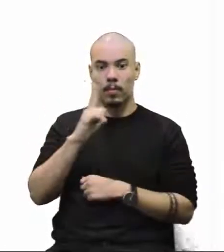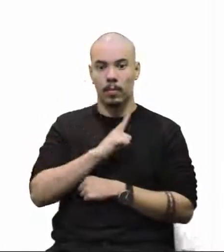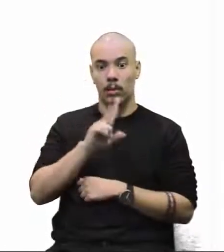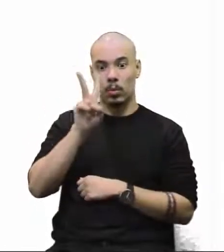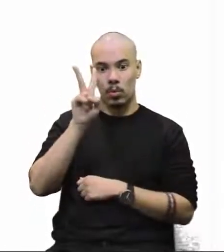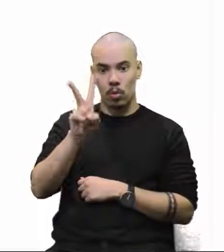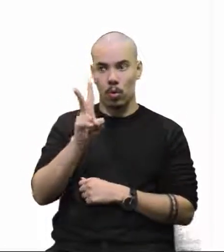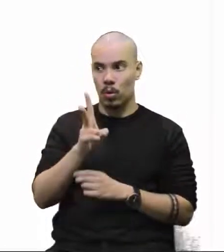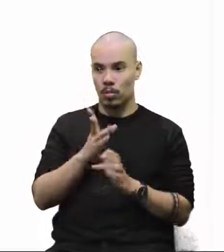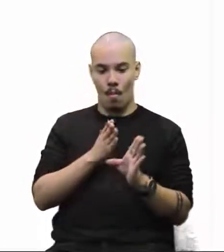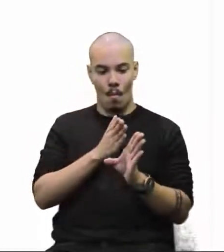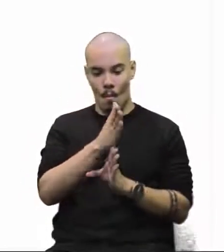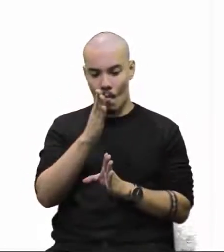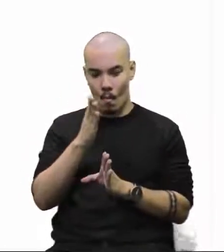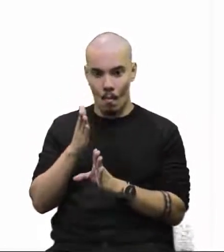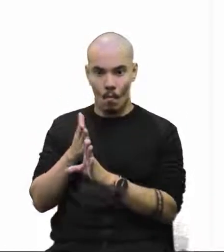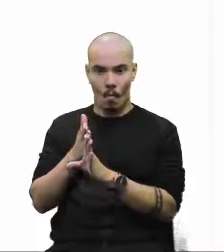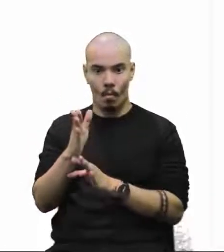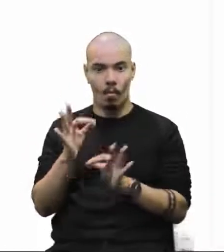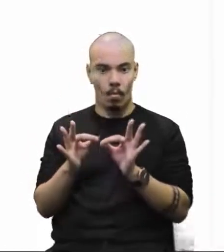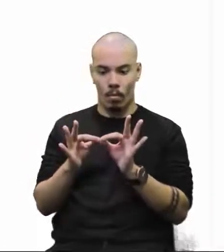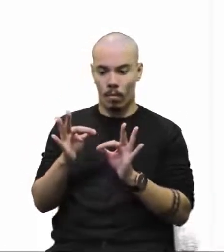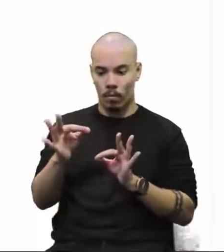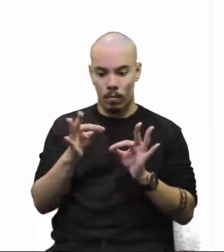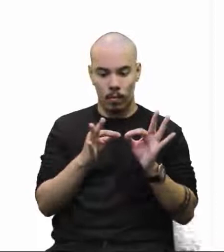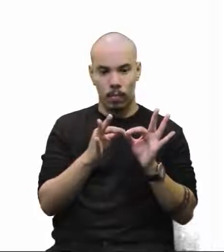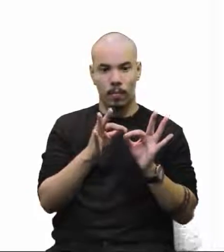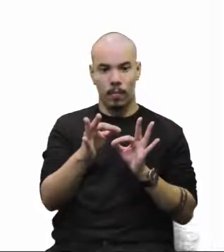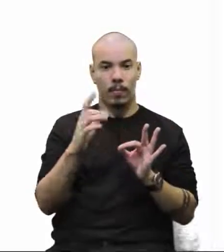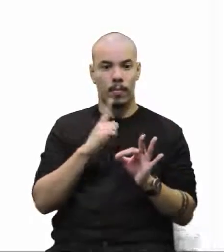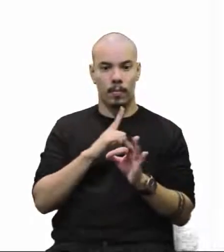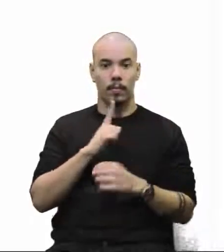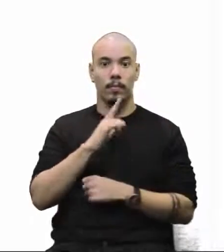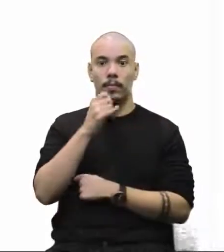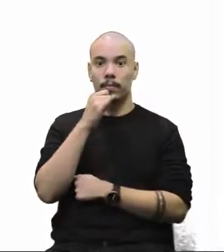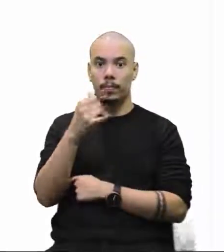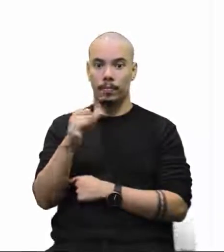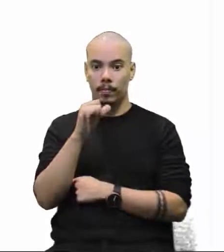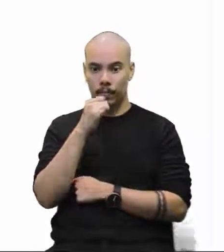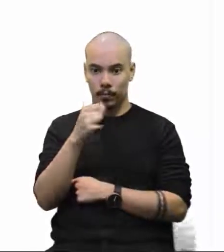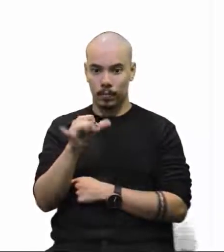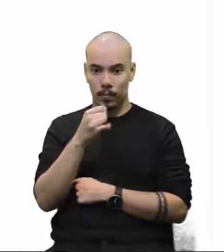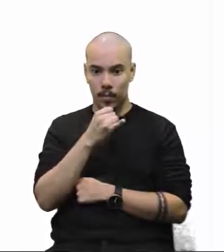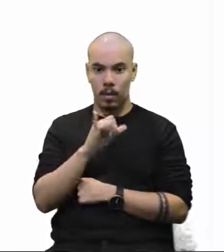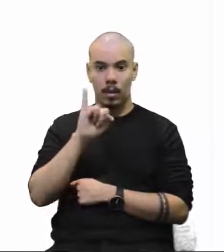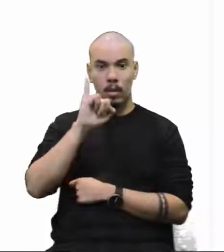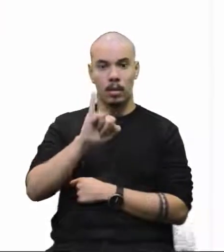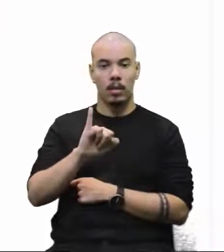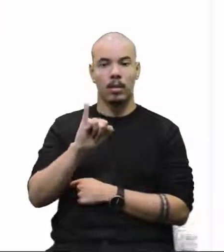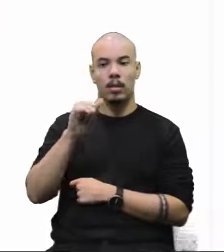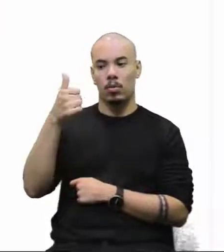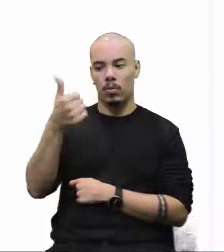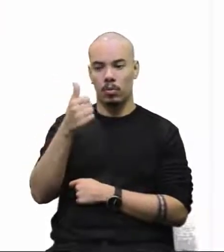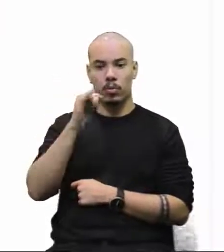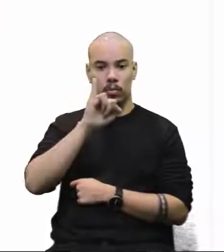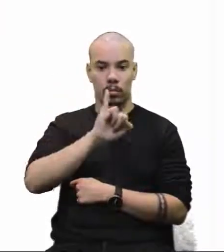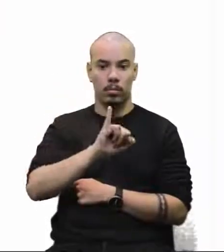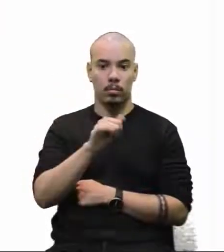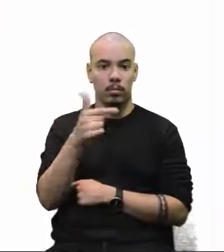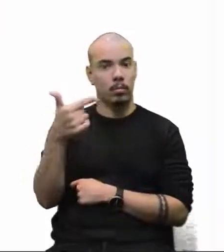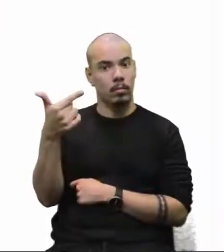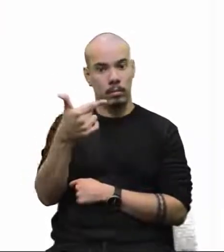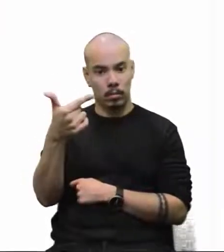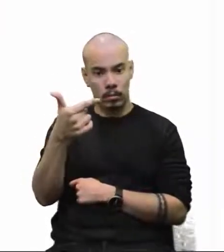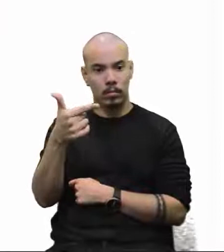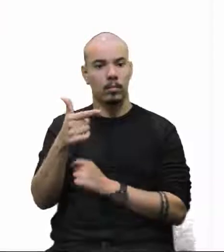condutores retos, extensos, percorridos por correntes elétricas, e 1 e 2 para diferenciar, separados por